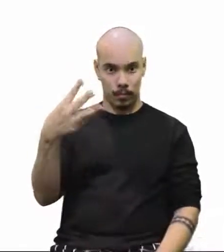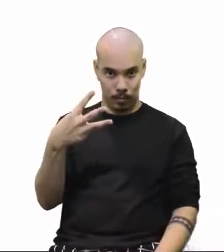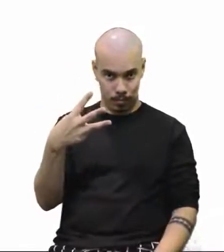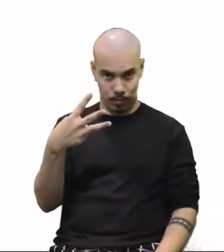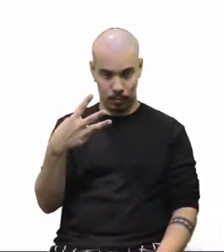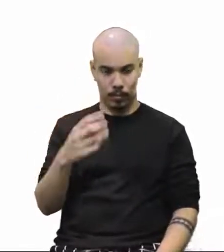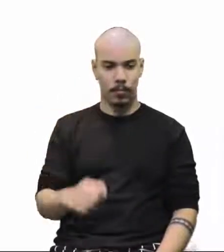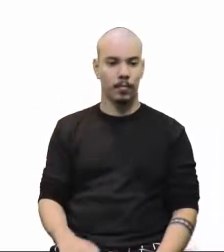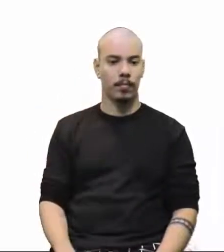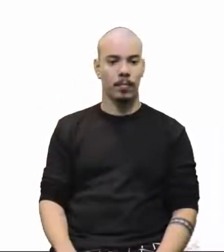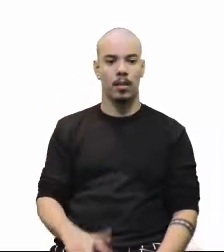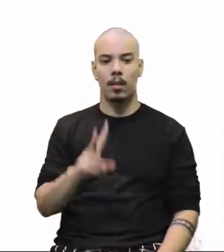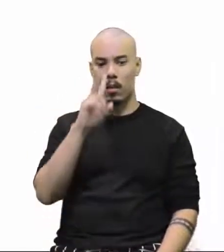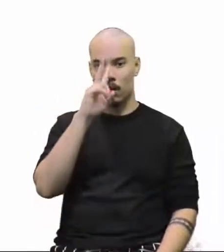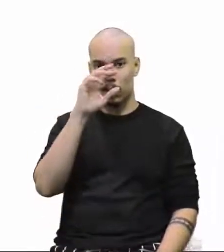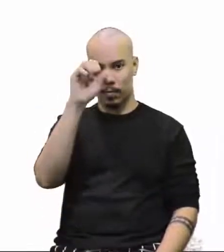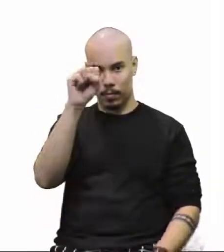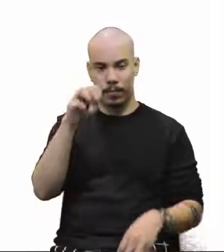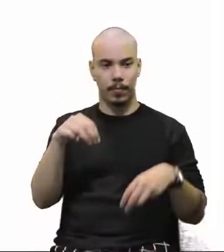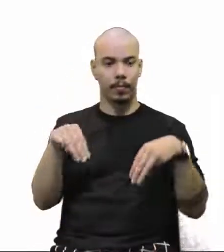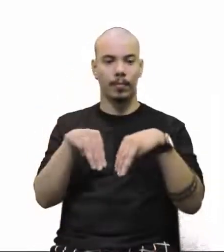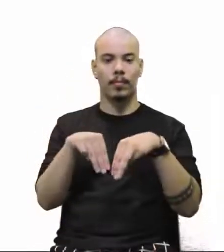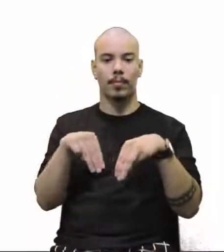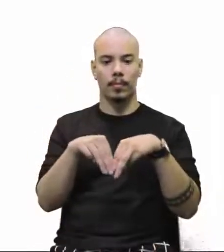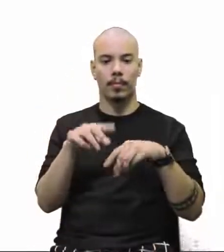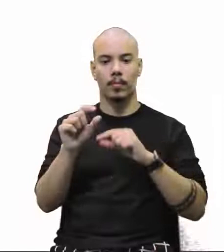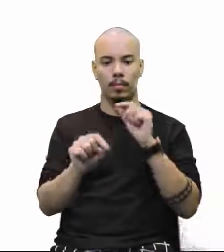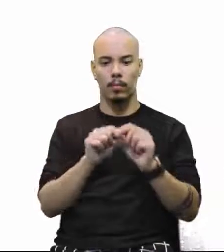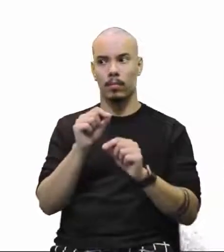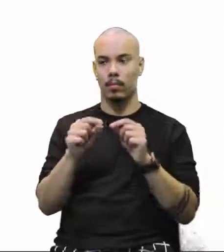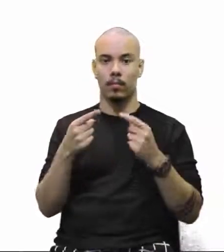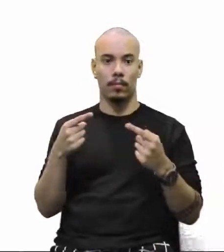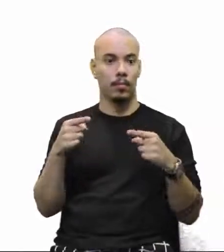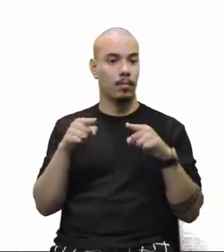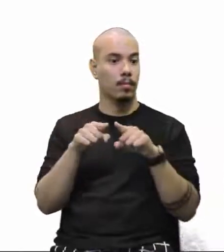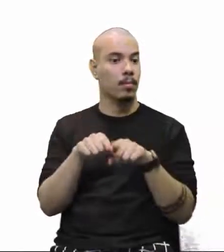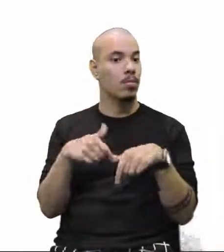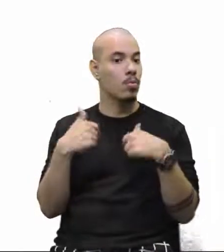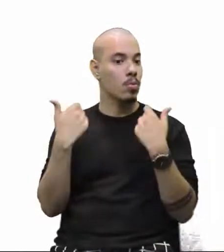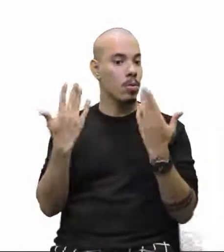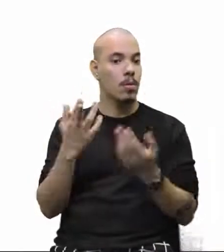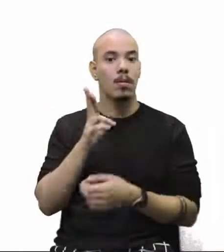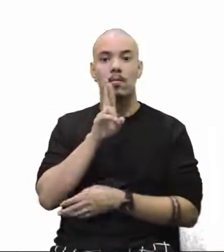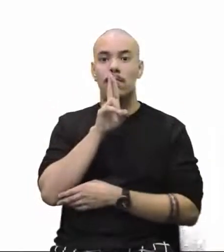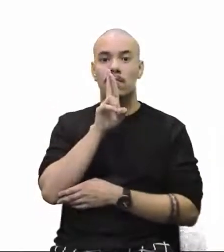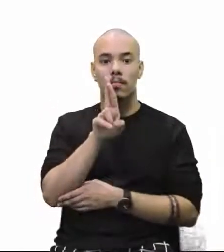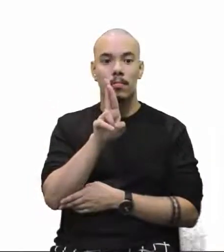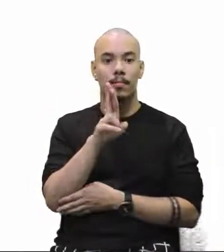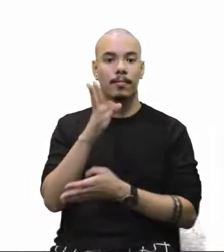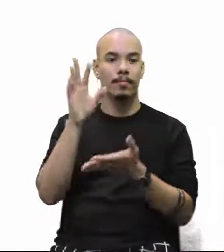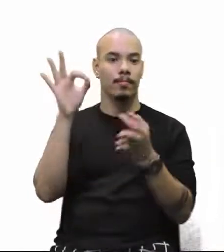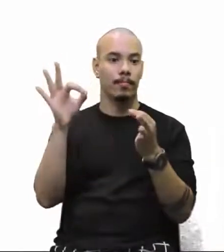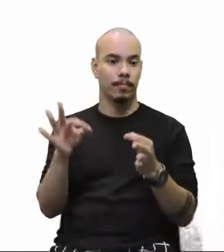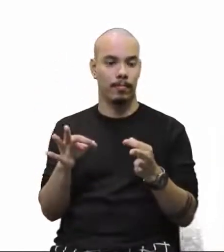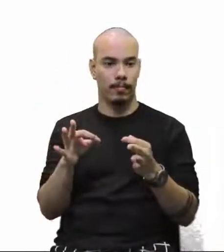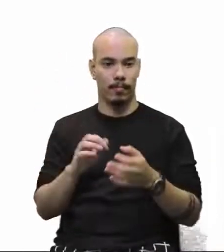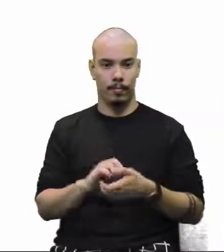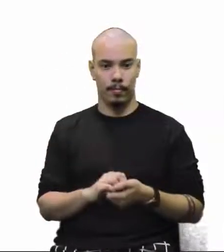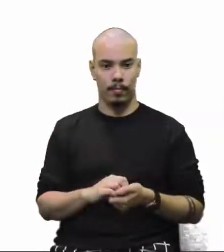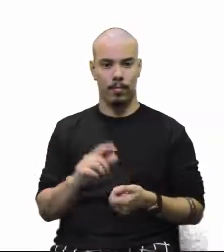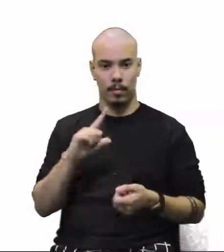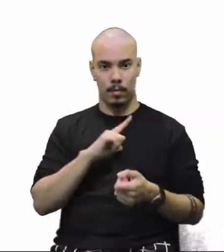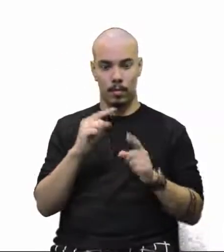3. A força magnética é, respectivamente, mais bem representada por... Você tem